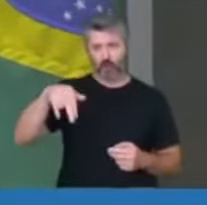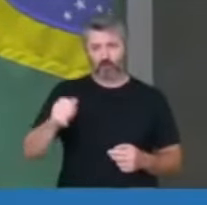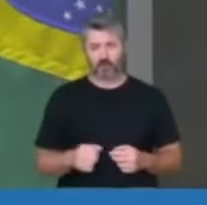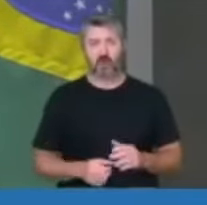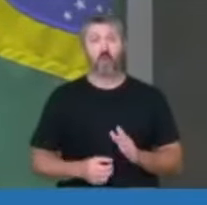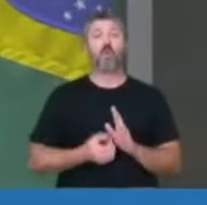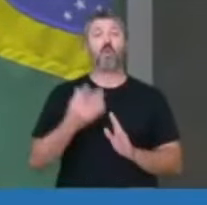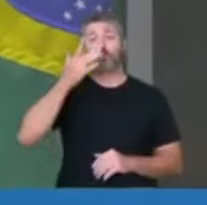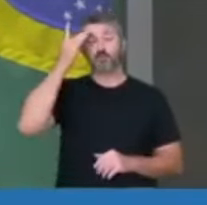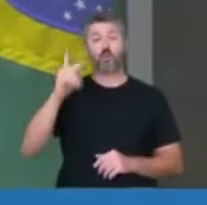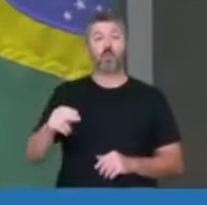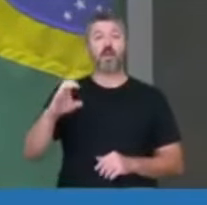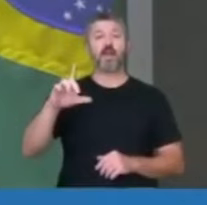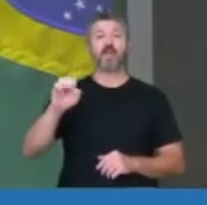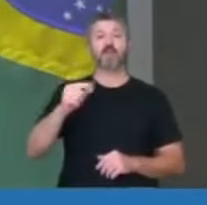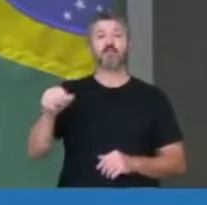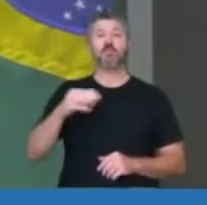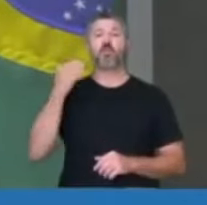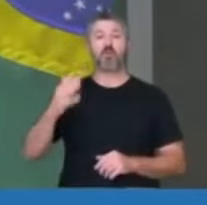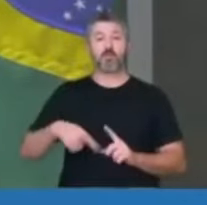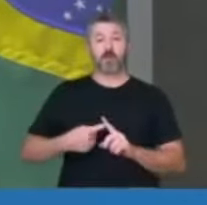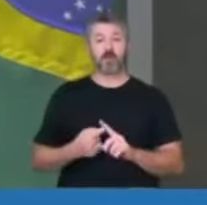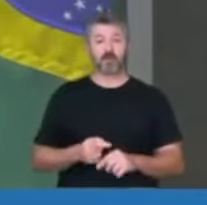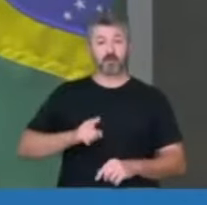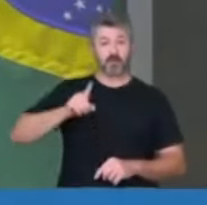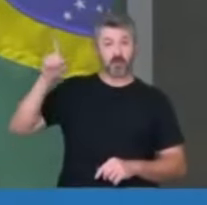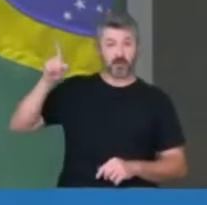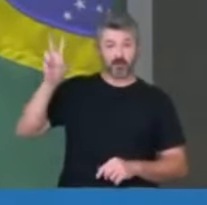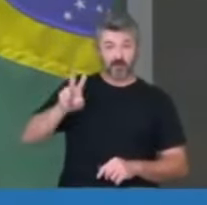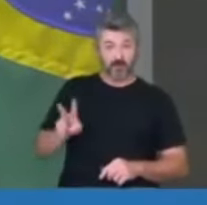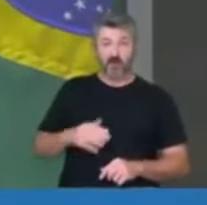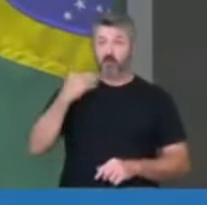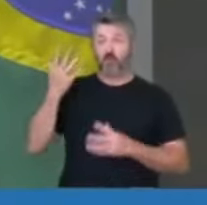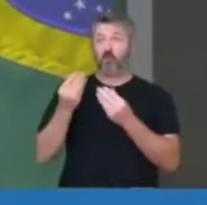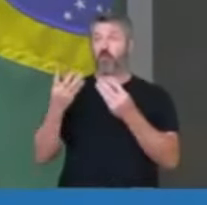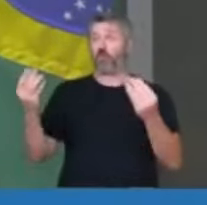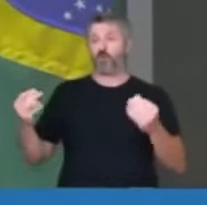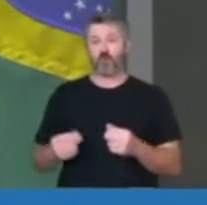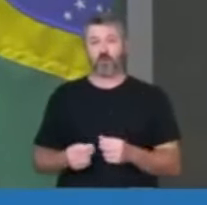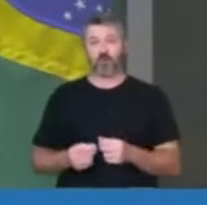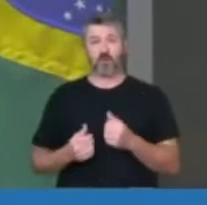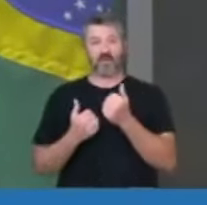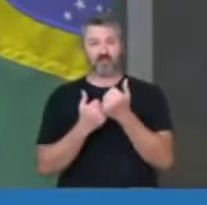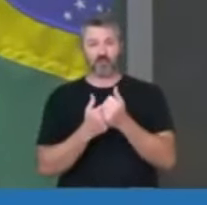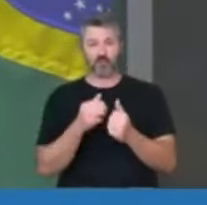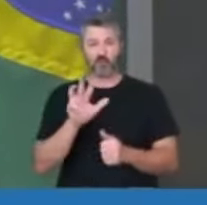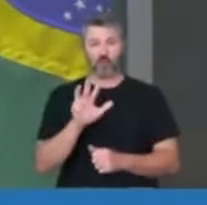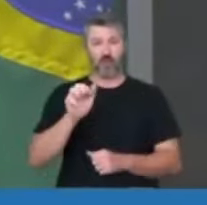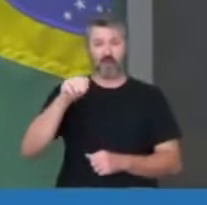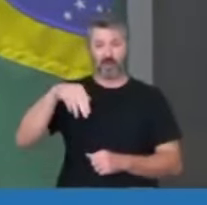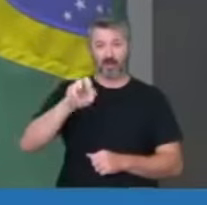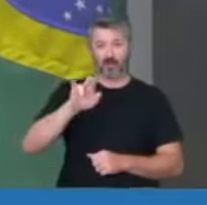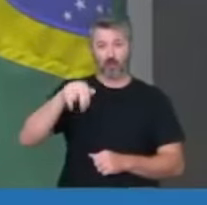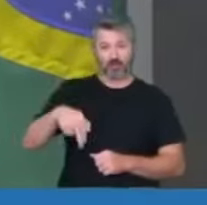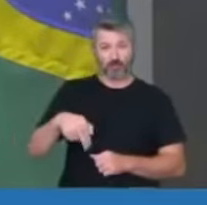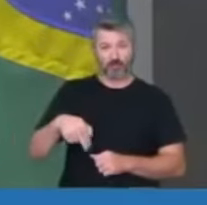mais? Na Venezuela morreram umas dezenas agora, depois da eleição. E o assessor do Lula, Celso Amorim, que é o chanceler